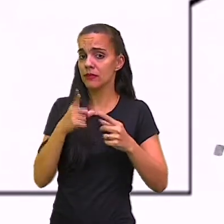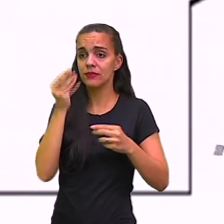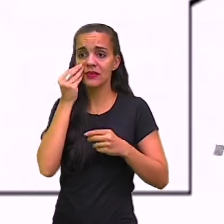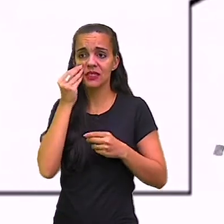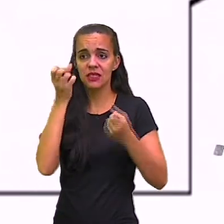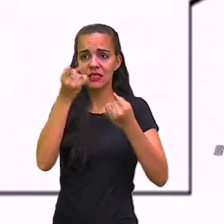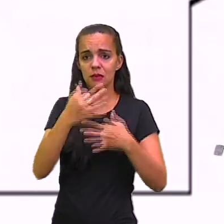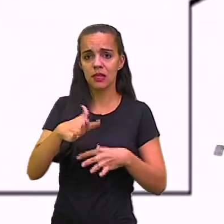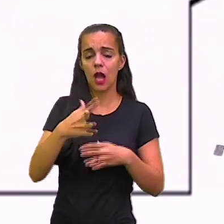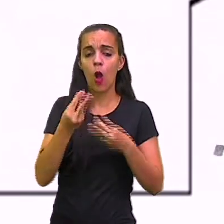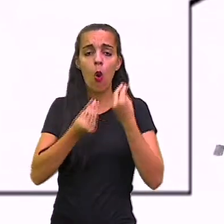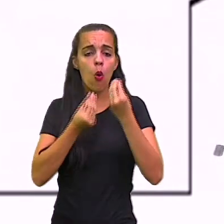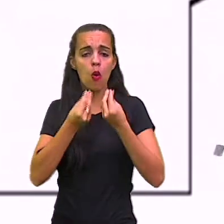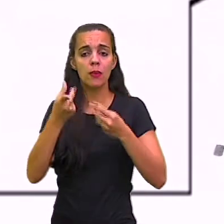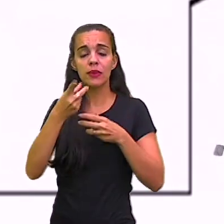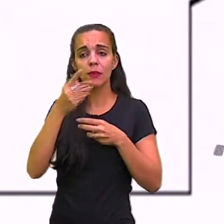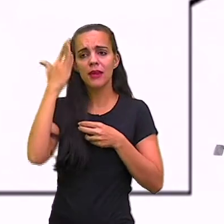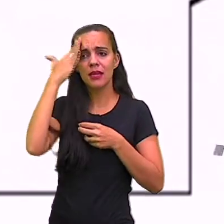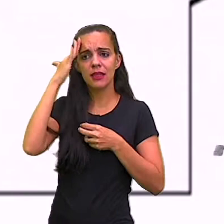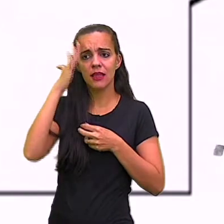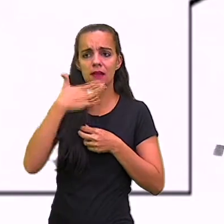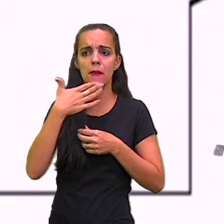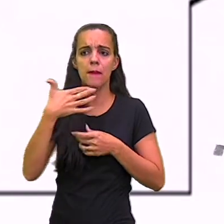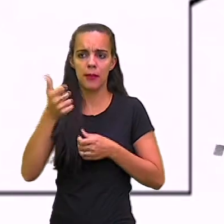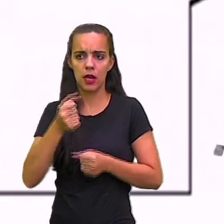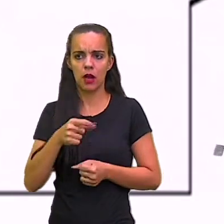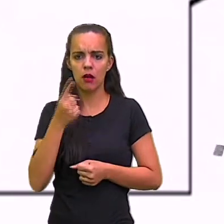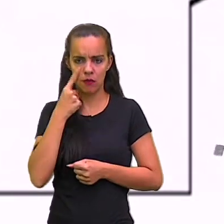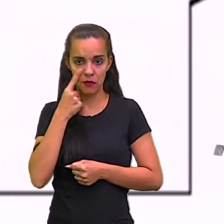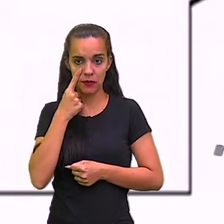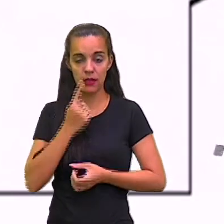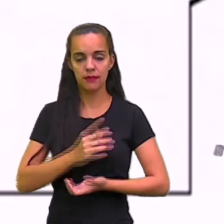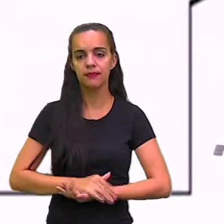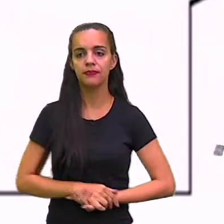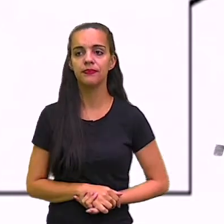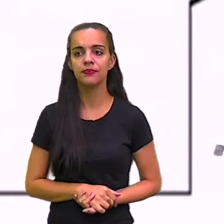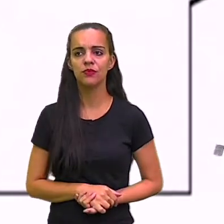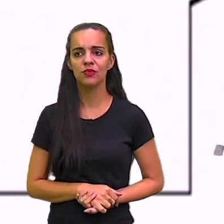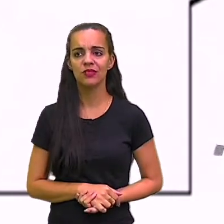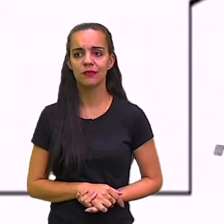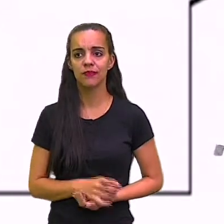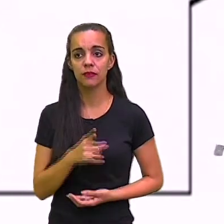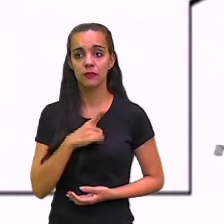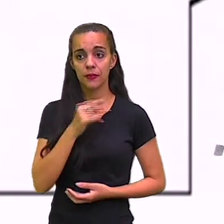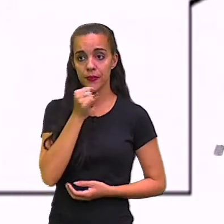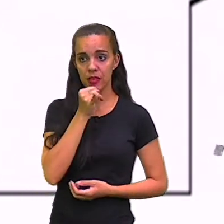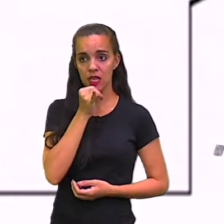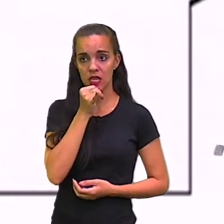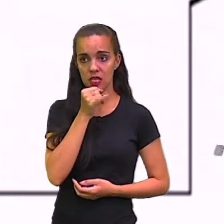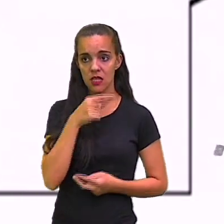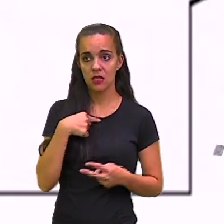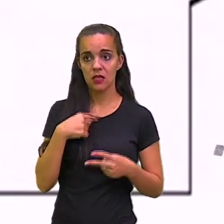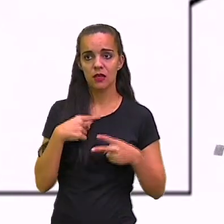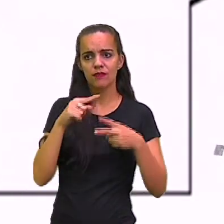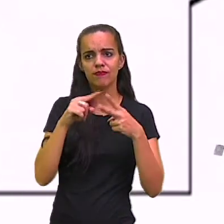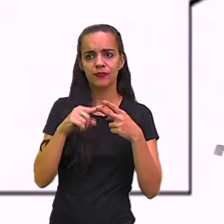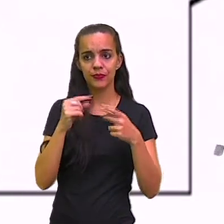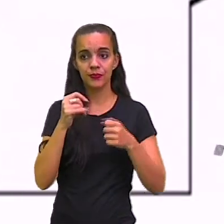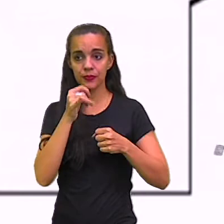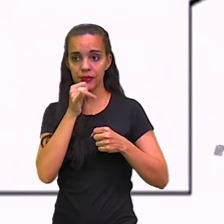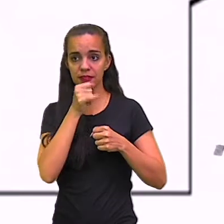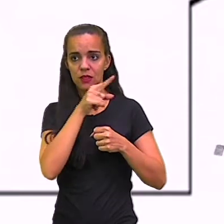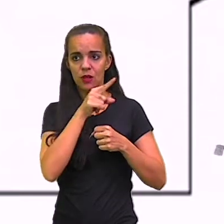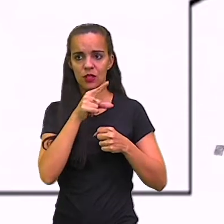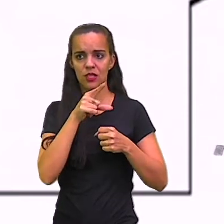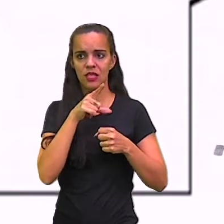mais como eles são para que eles servem vamos lá os nossos os nós são os